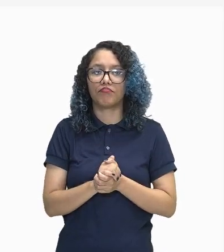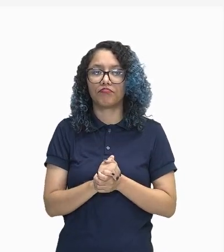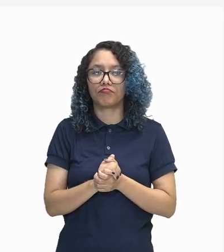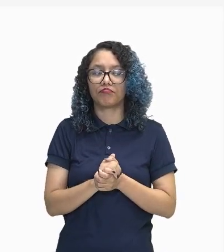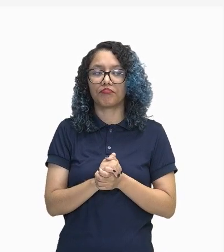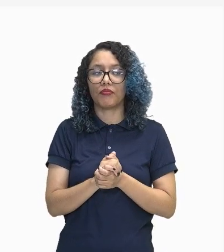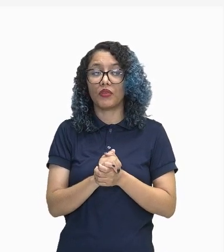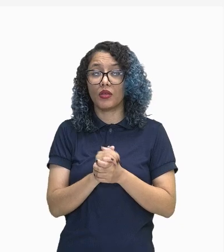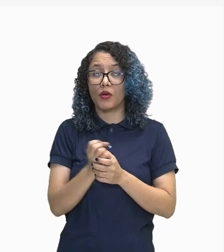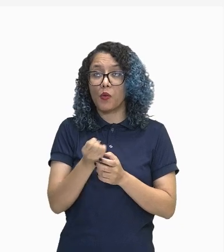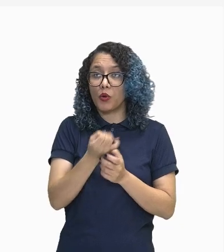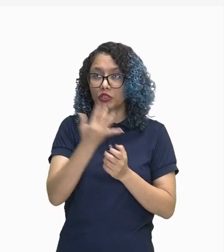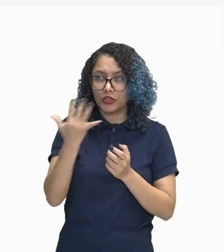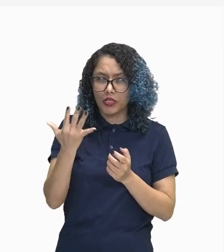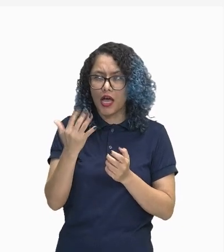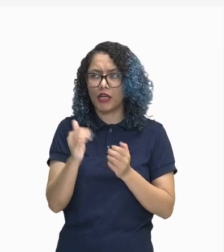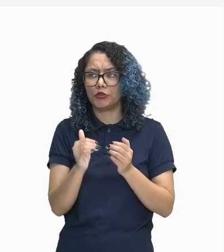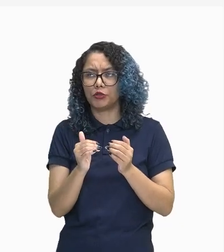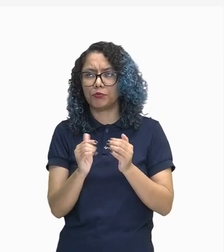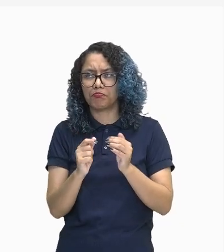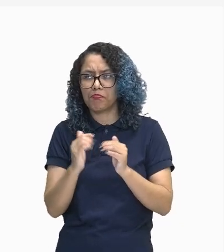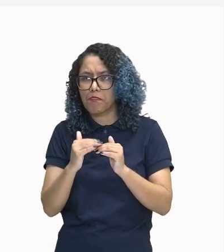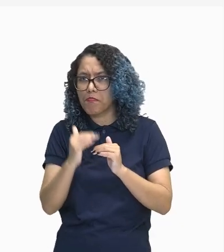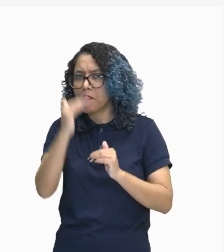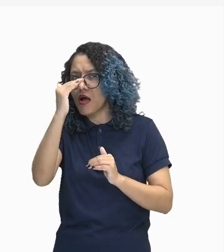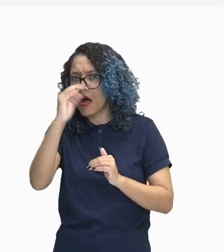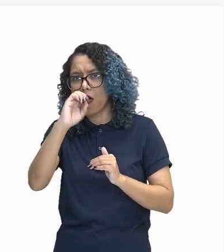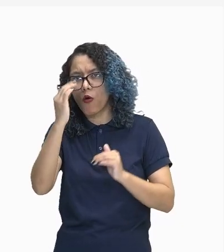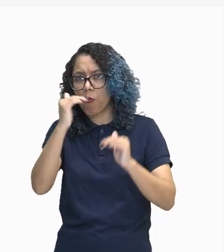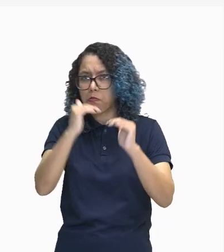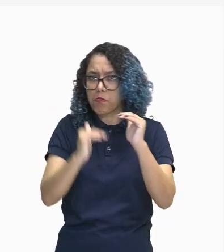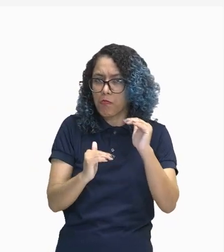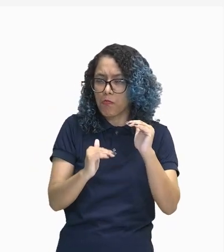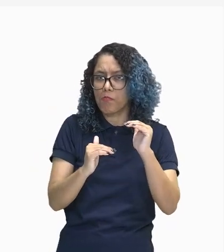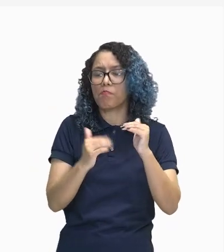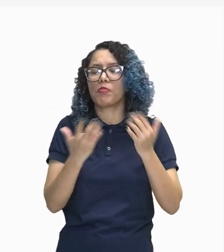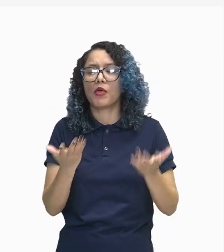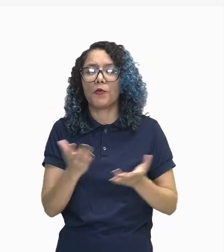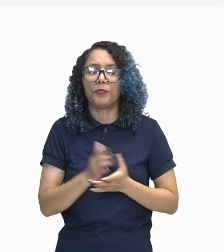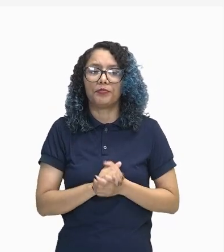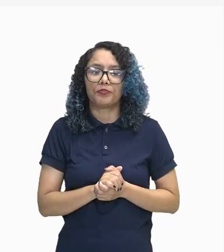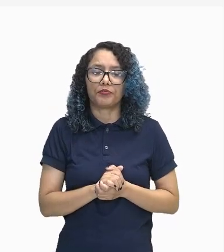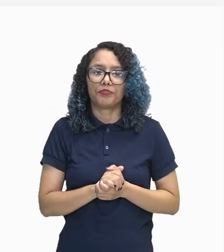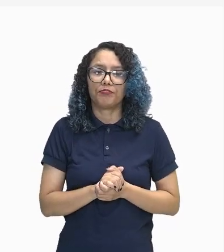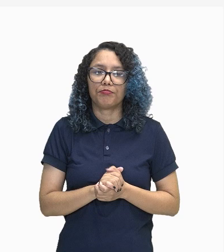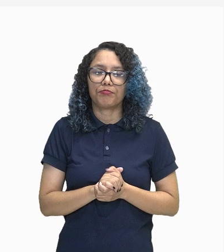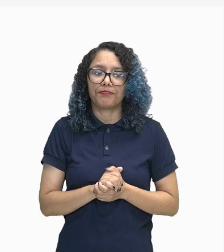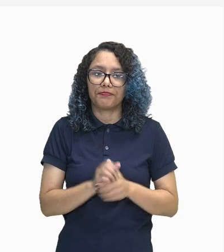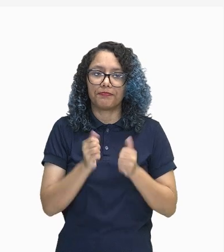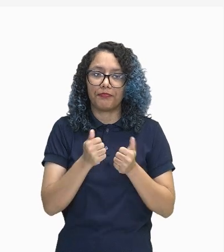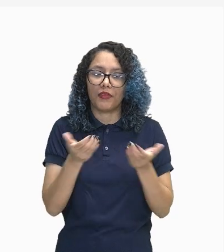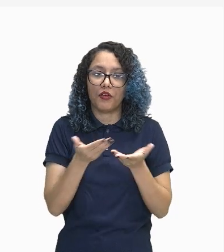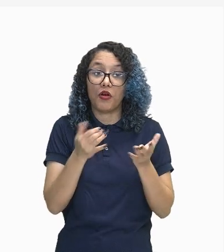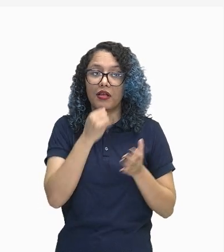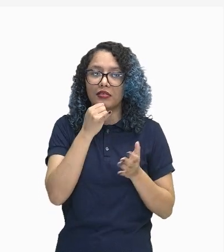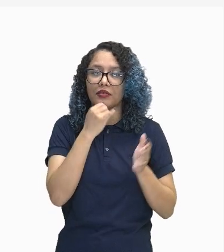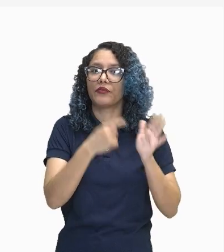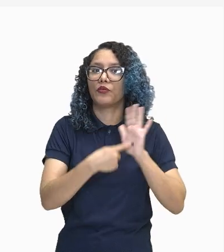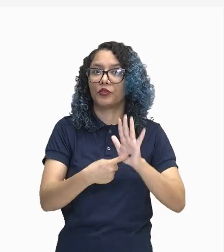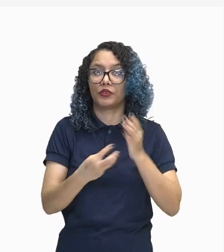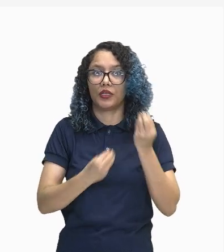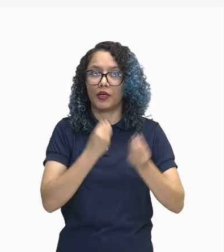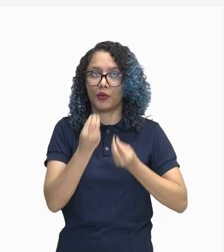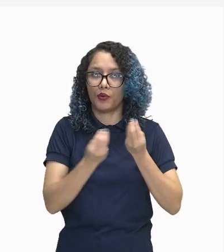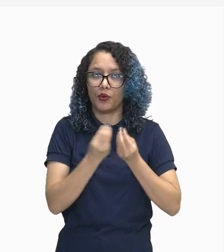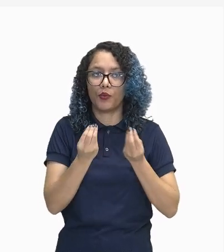é maior ou menor do que a outra. Bom, pessoal, dito tudo isto, eu vou mostrar aqui alguns exemplos agora para vocês,